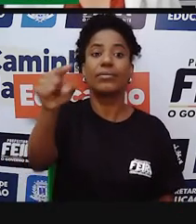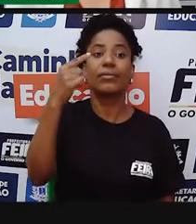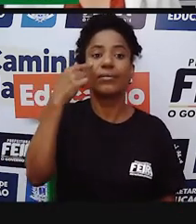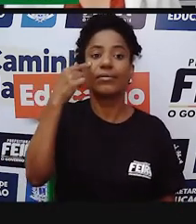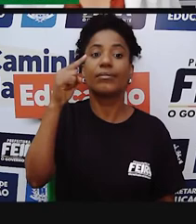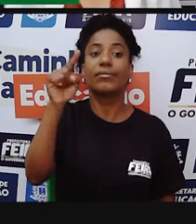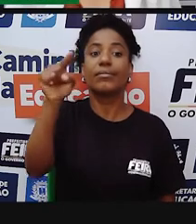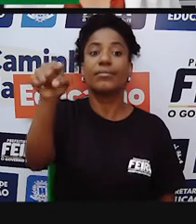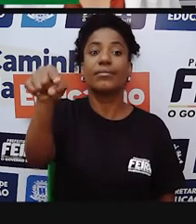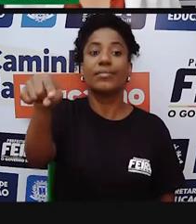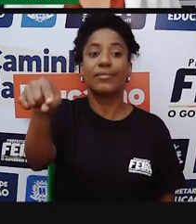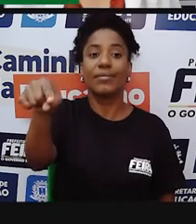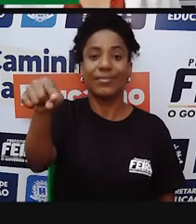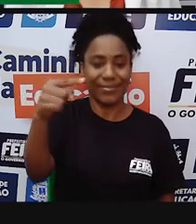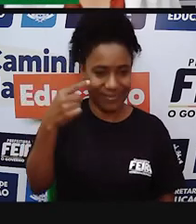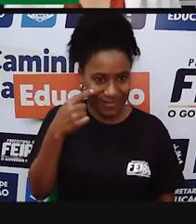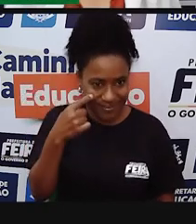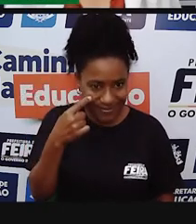então